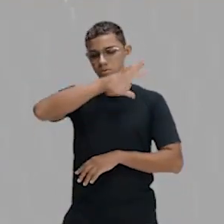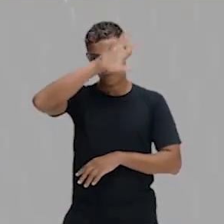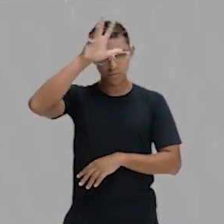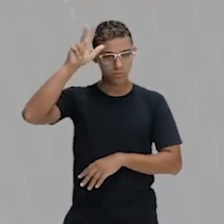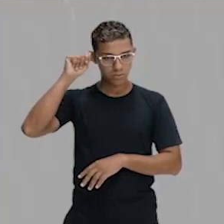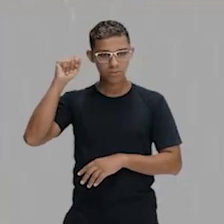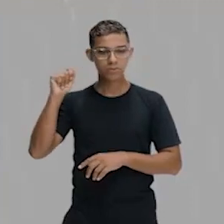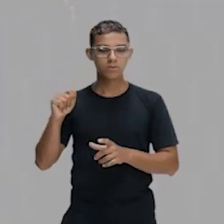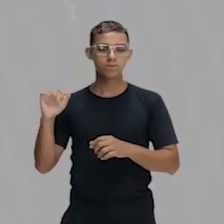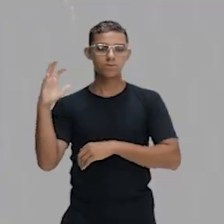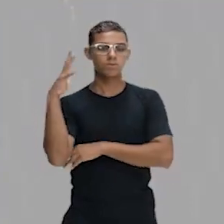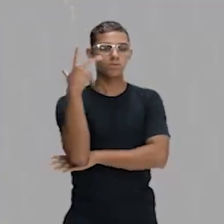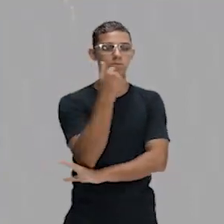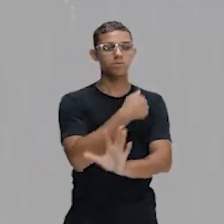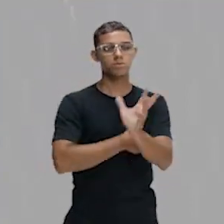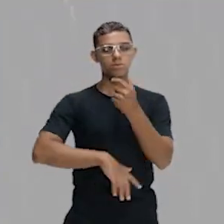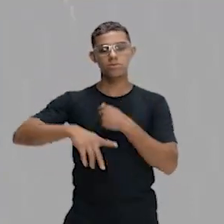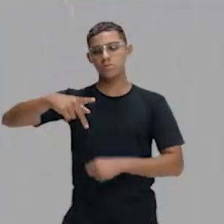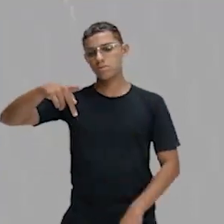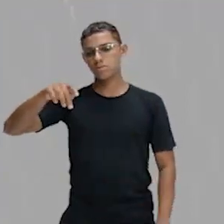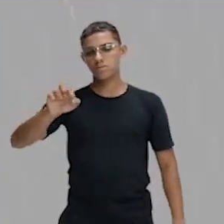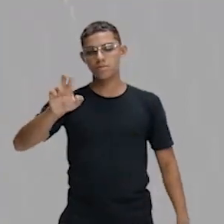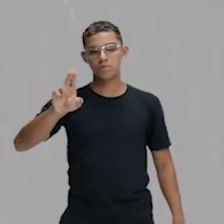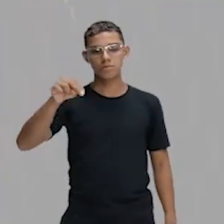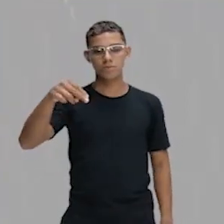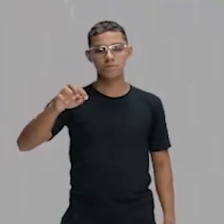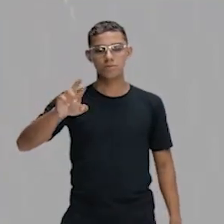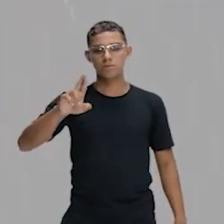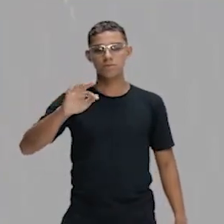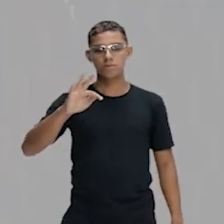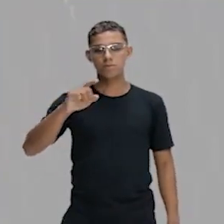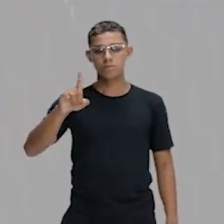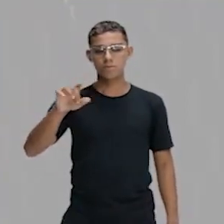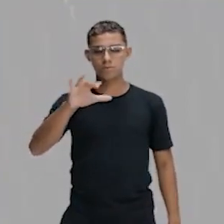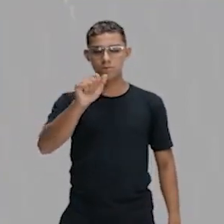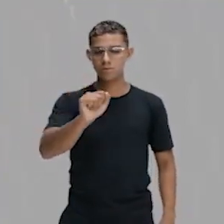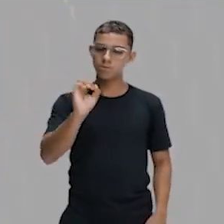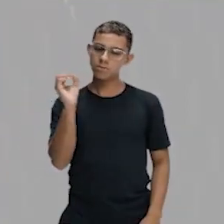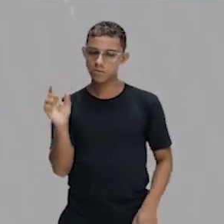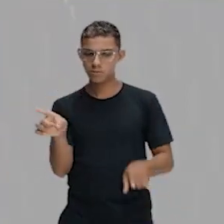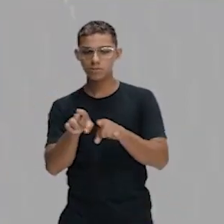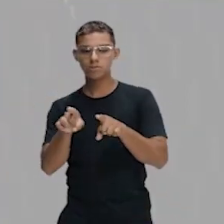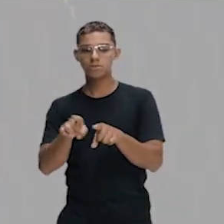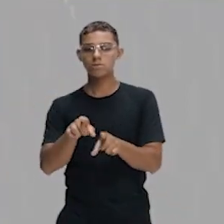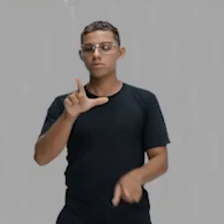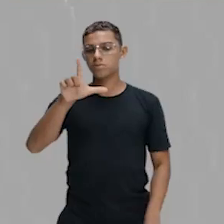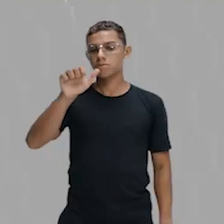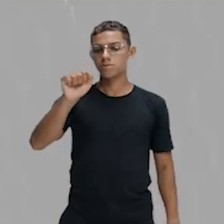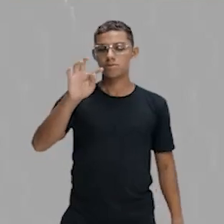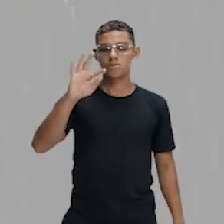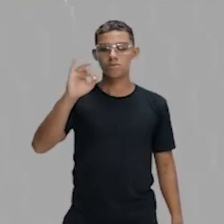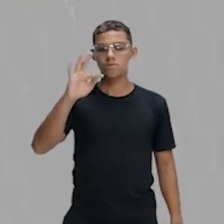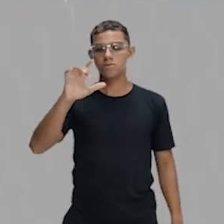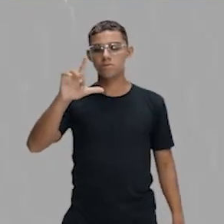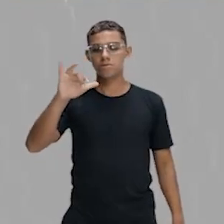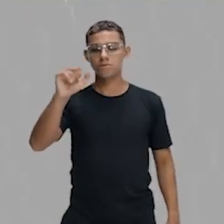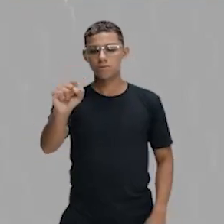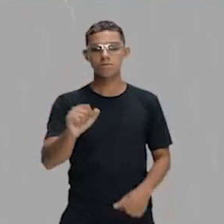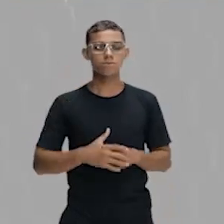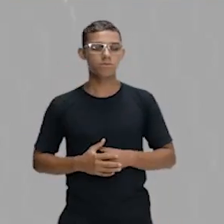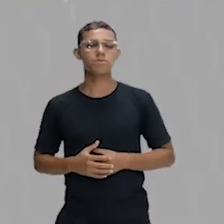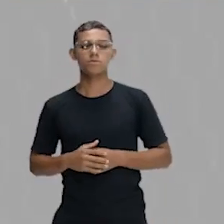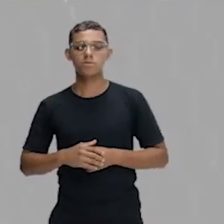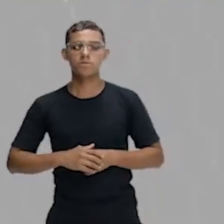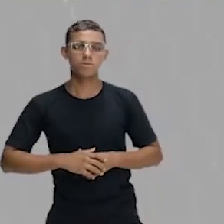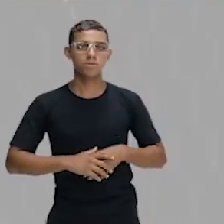é o fato de que as árvores são perennifólias e latifoliadas. Lembrando, perennifólia quer dizer que as folhas não